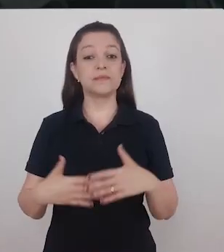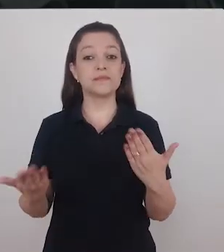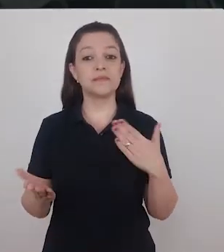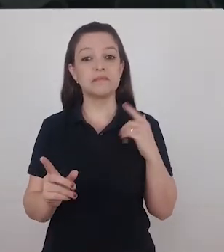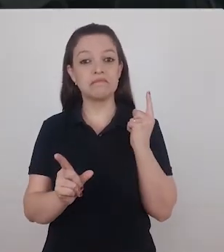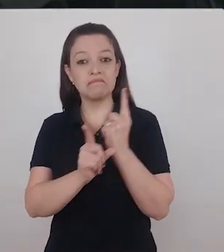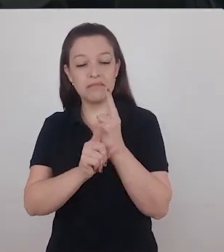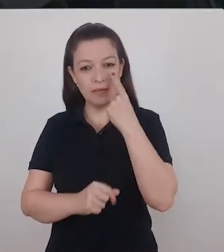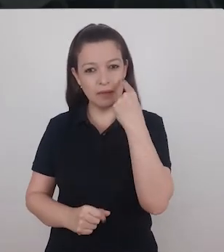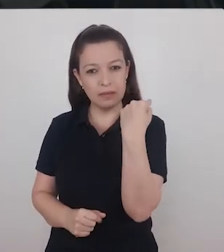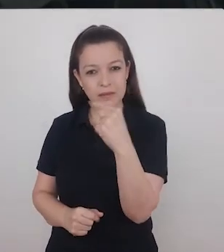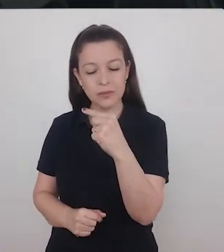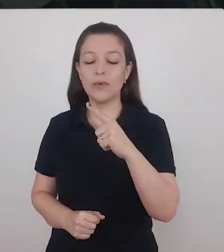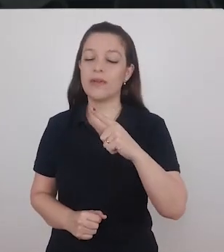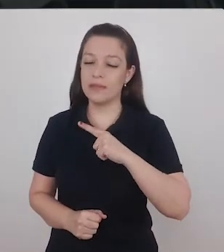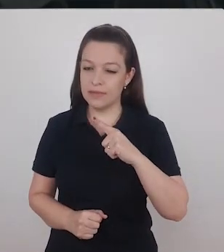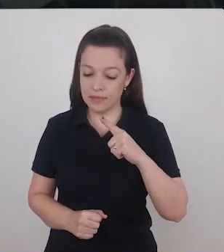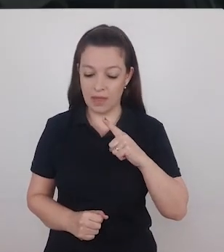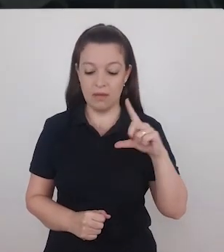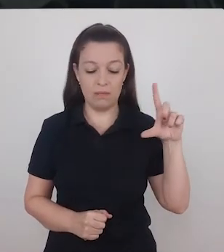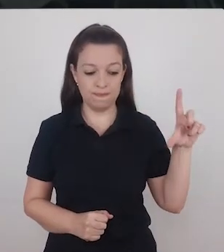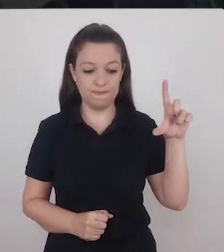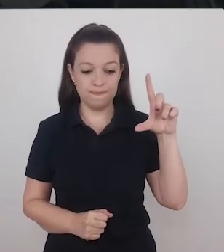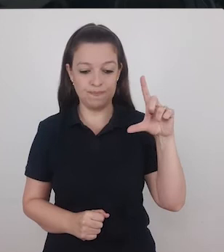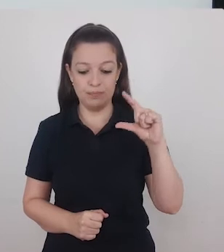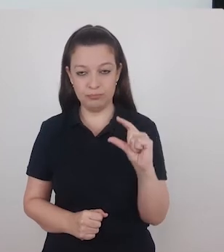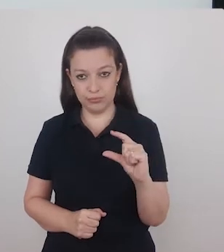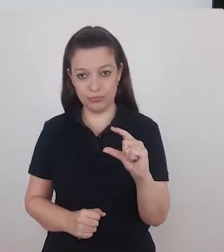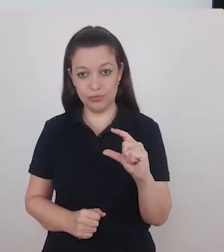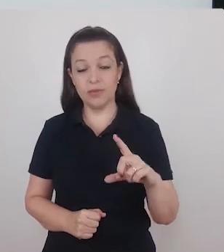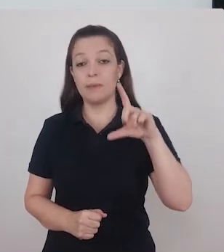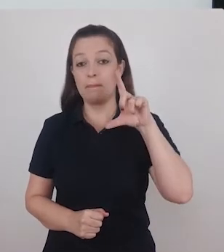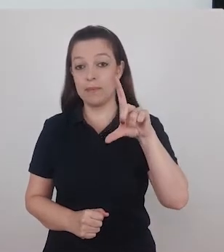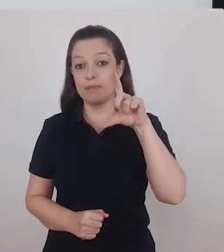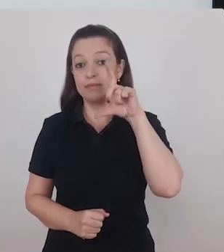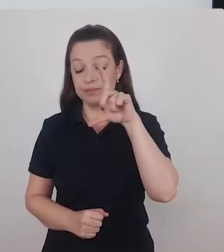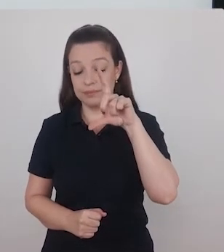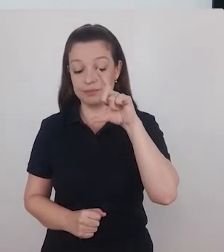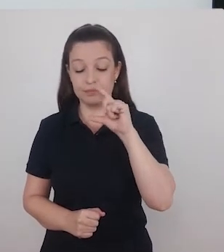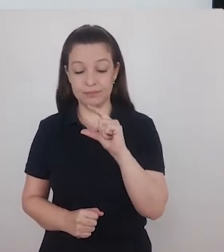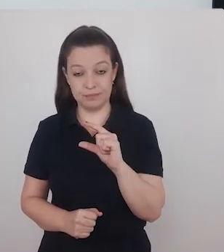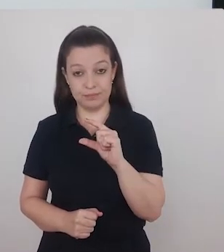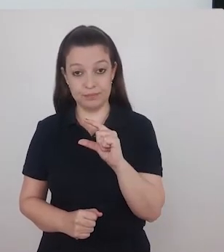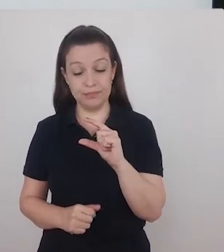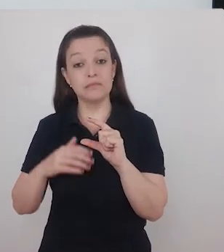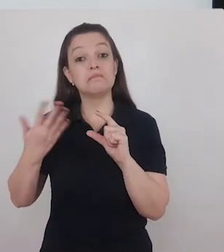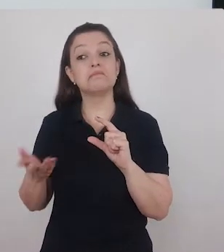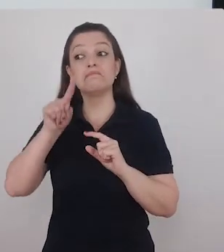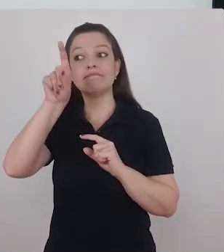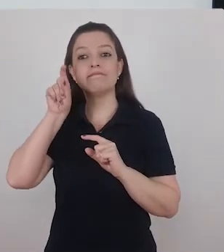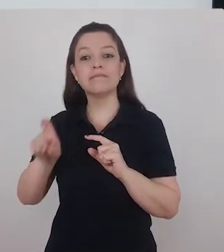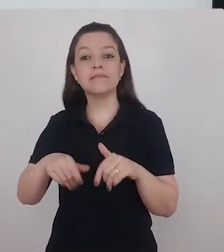E aí, descobriram? Então, temos um parafuso grande, um menor, um grande,